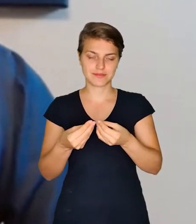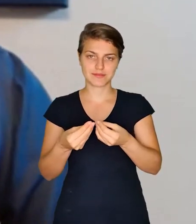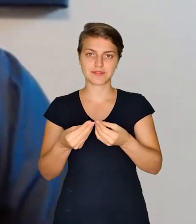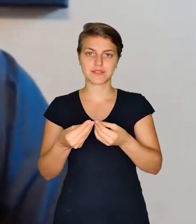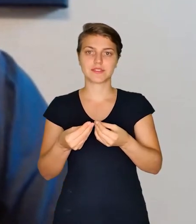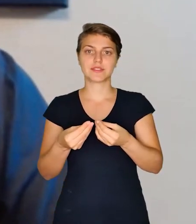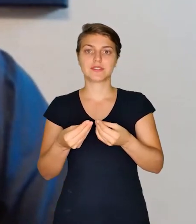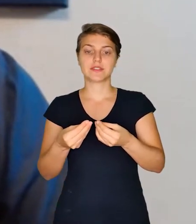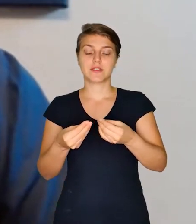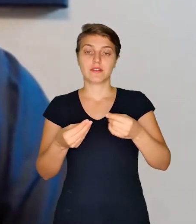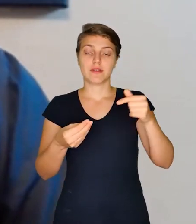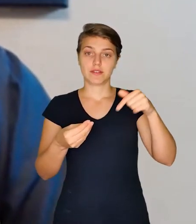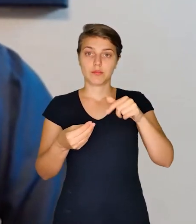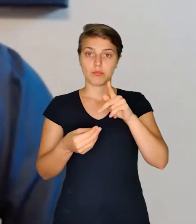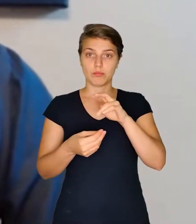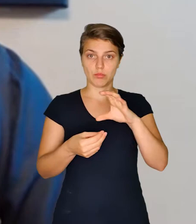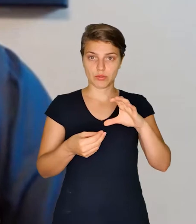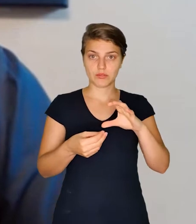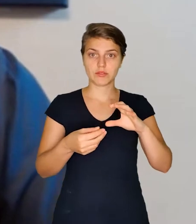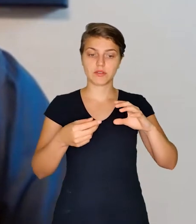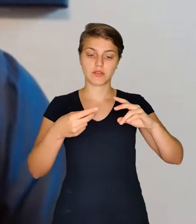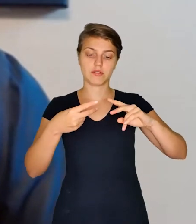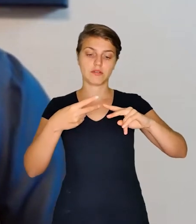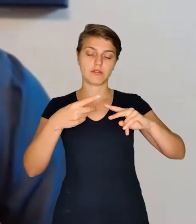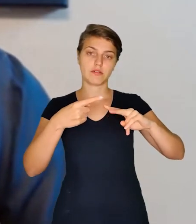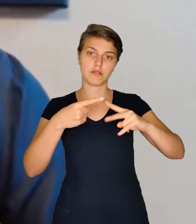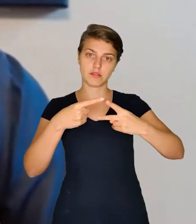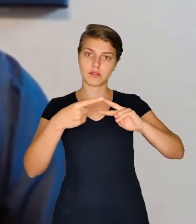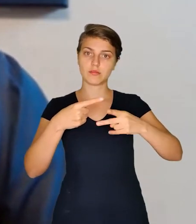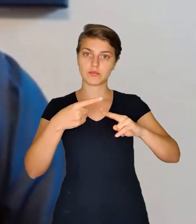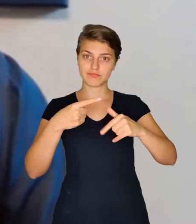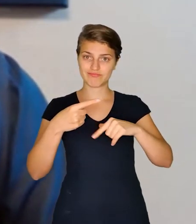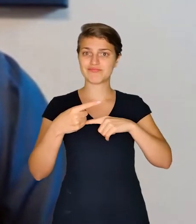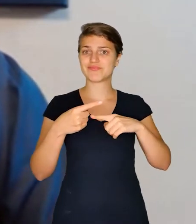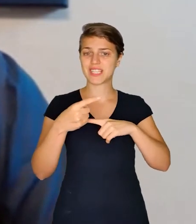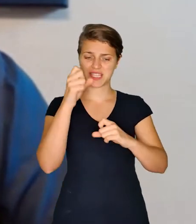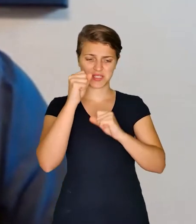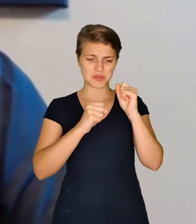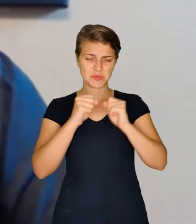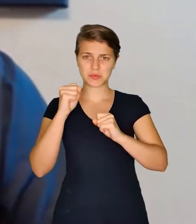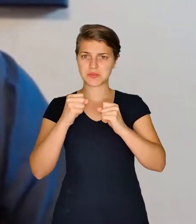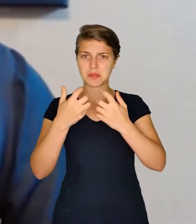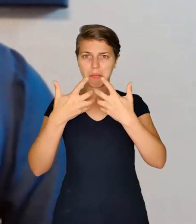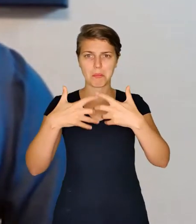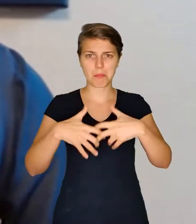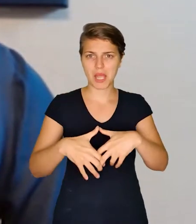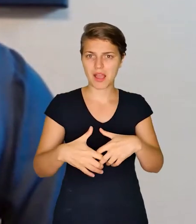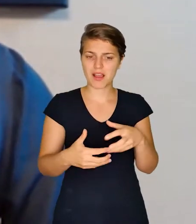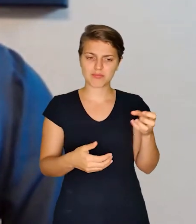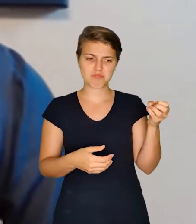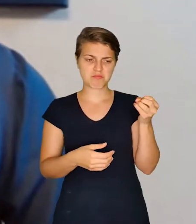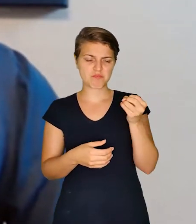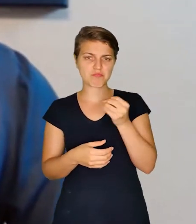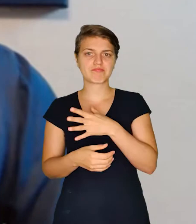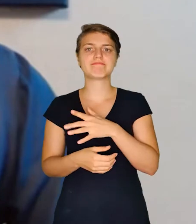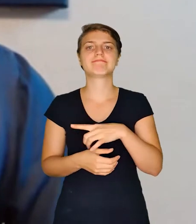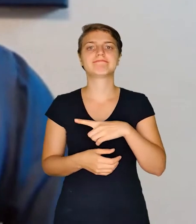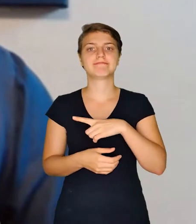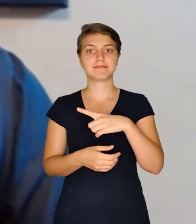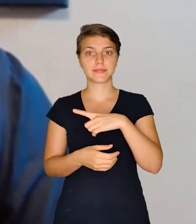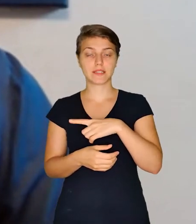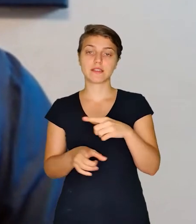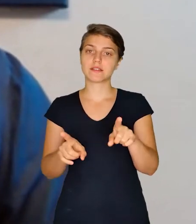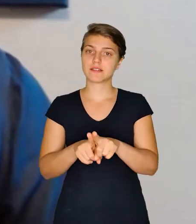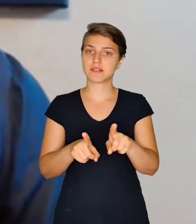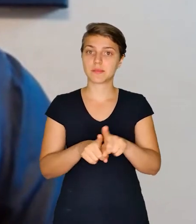PUC conta com laboratórios, os quais apresentam equipamentos industriais de última geração. Além disso, o nosso corpo docente